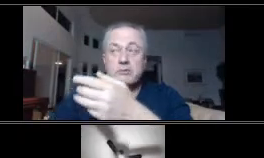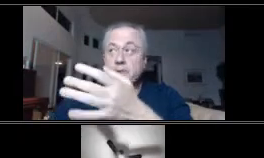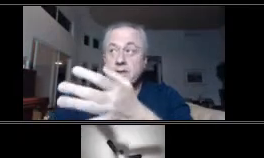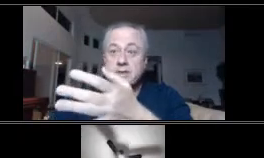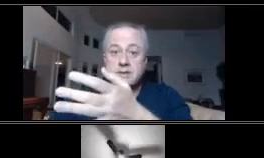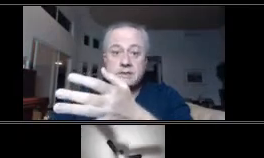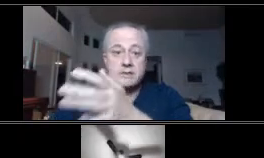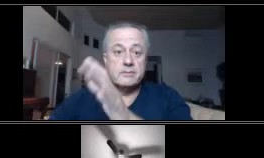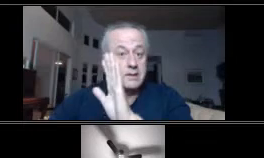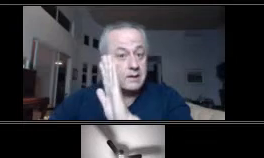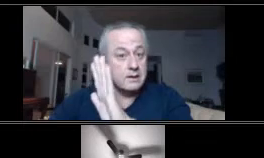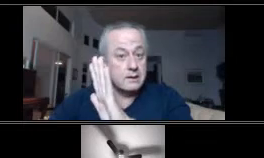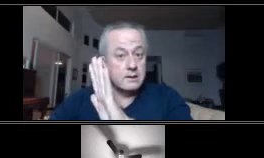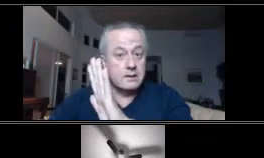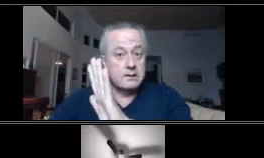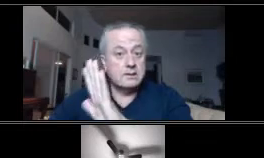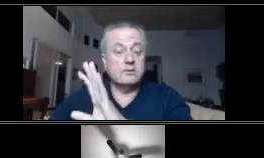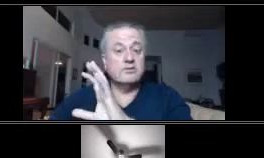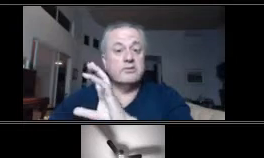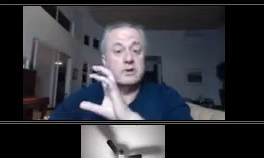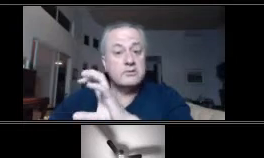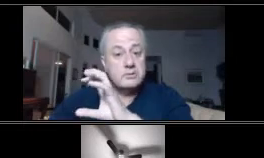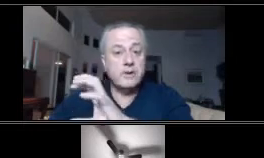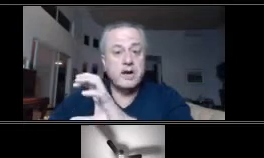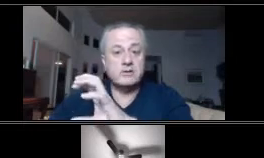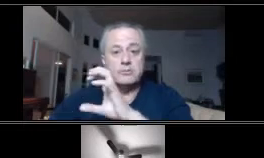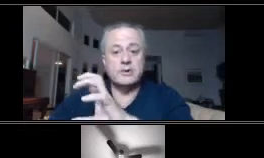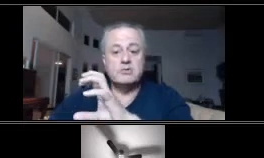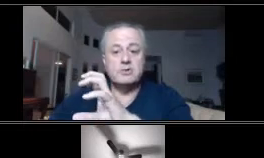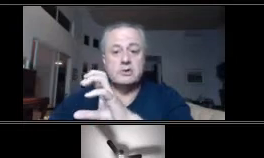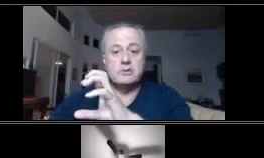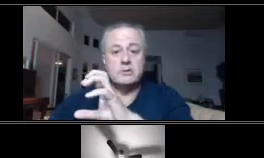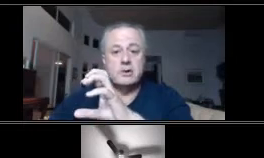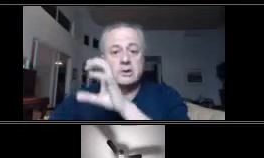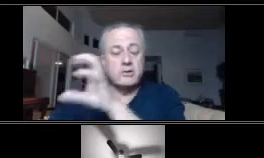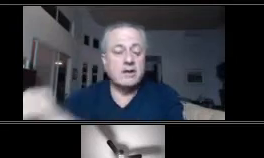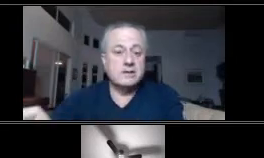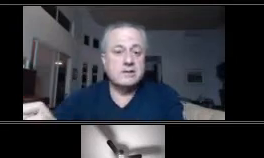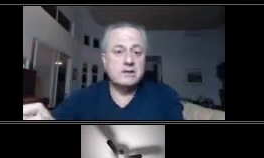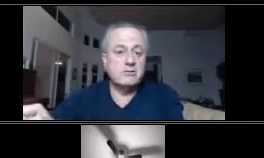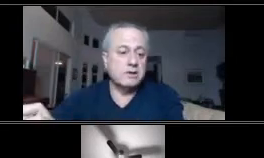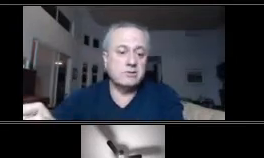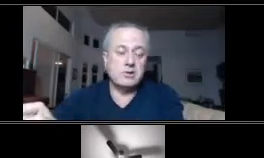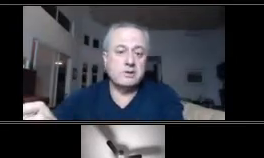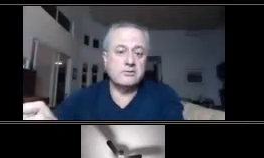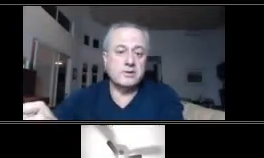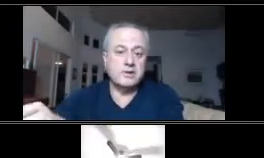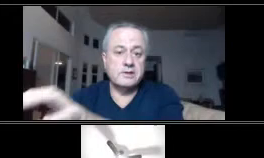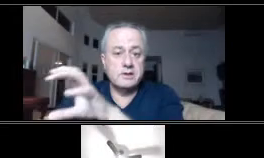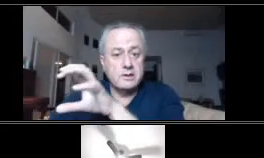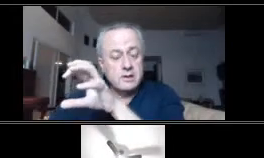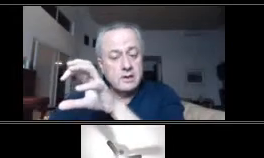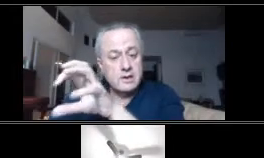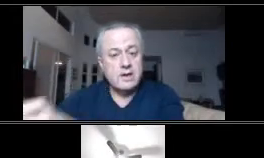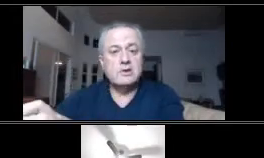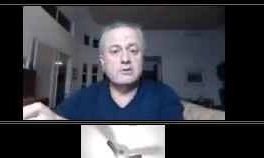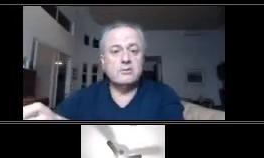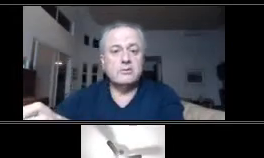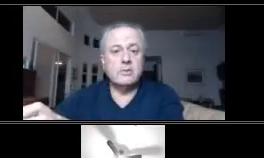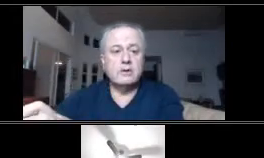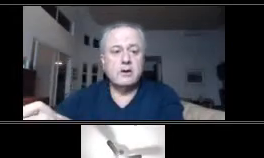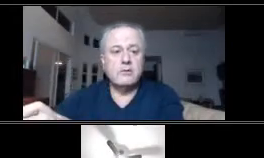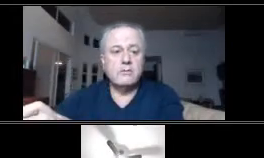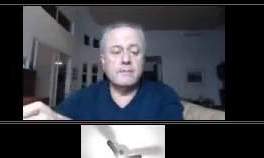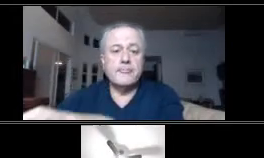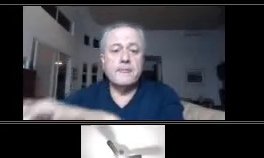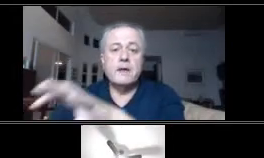tomar banho, pensa em se matar. Então, nós estamos falando de impacto, prejuízo. Então, aí sim não é só tristeza, é um